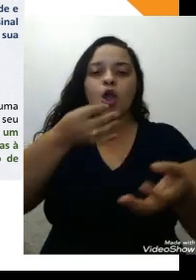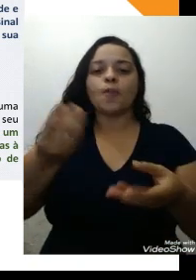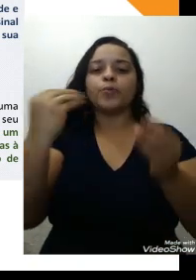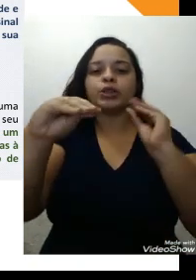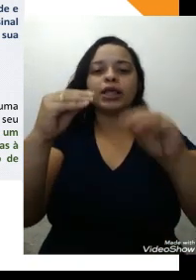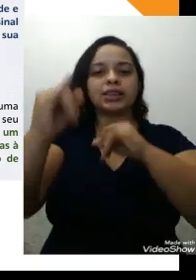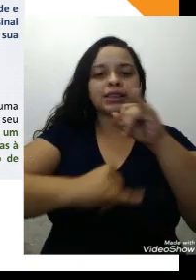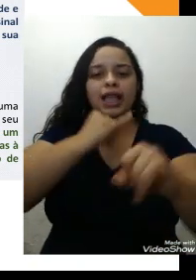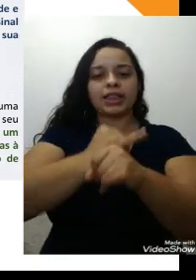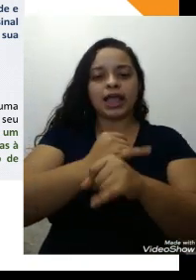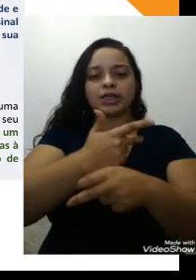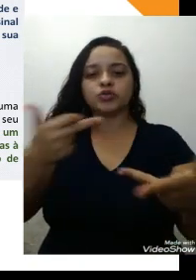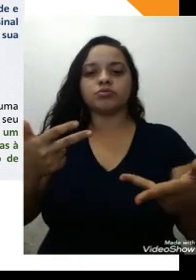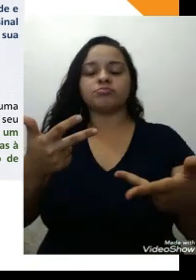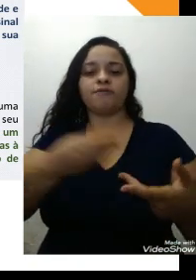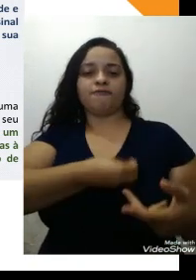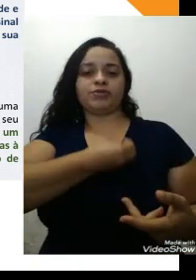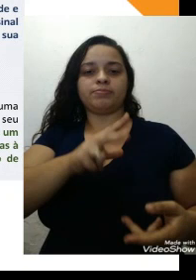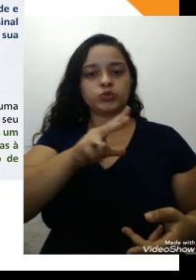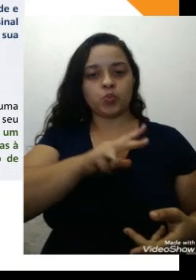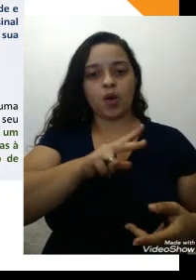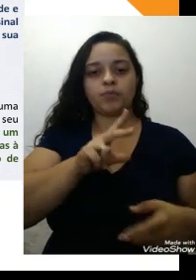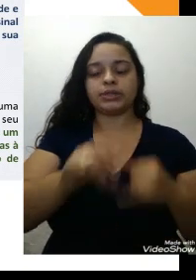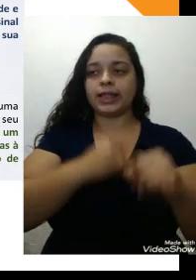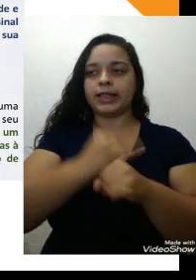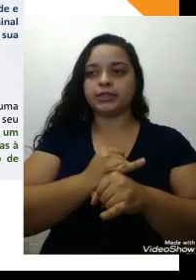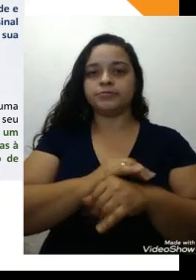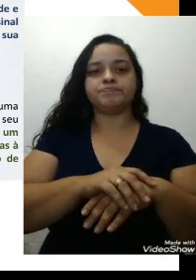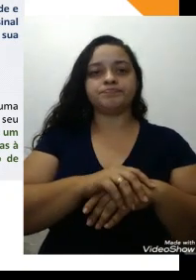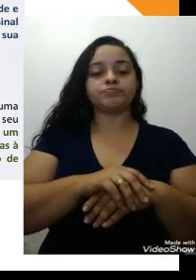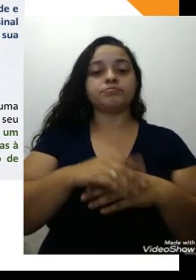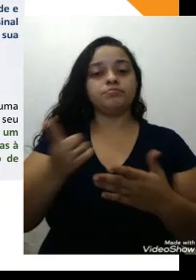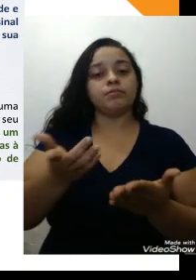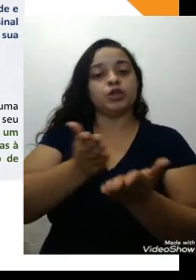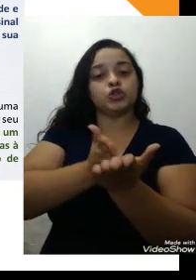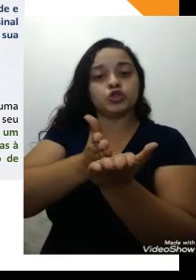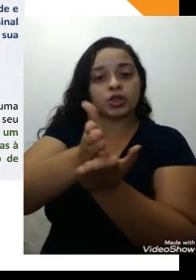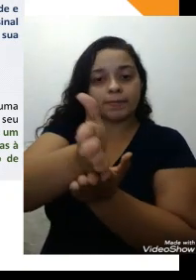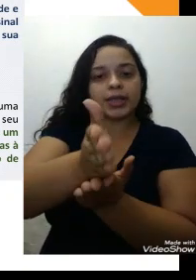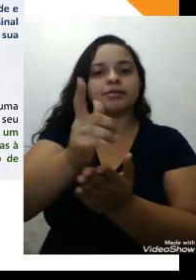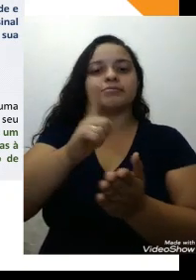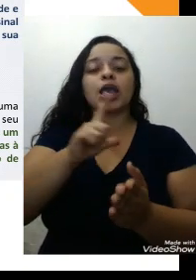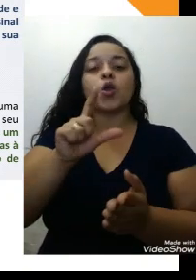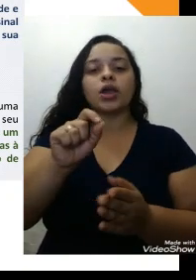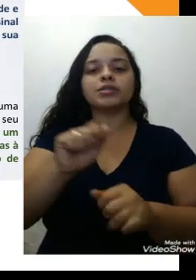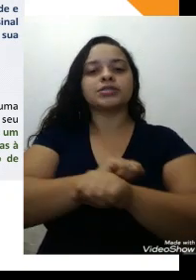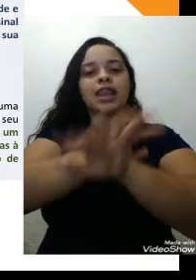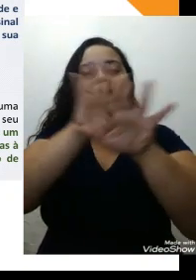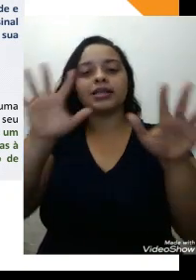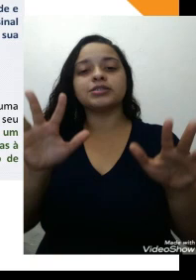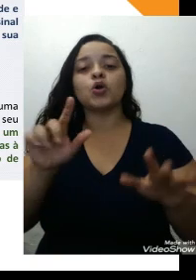e animadamente publicam cada um de seus passos na internet. Esse direcionamento demonstra com muita